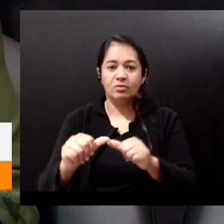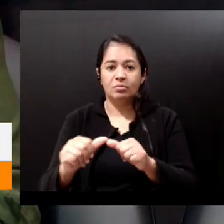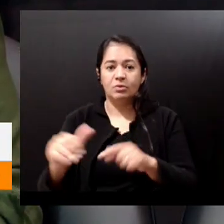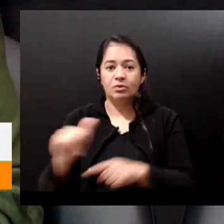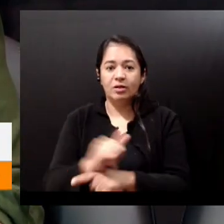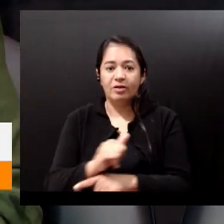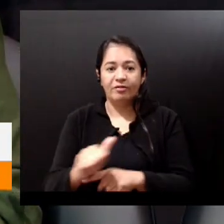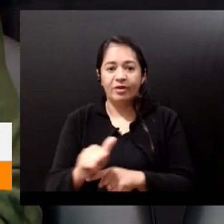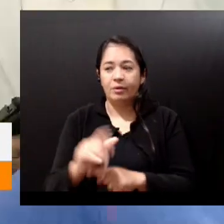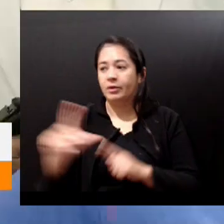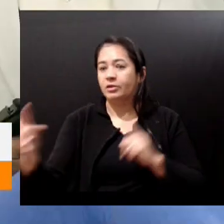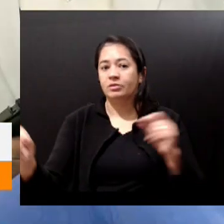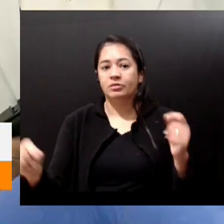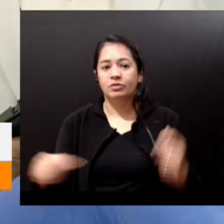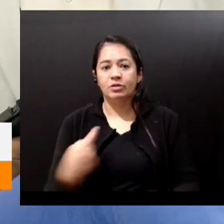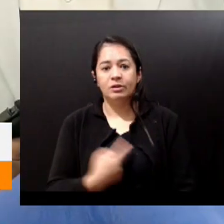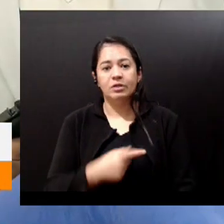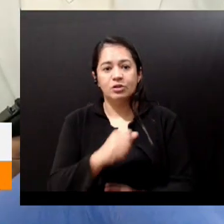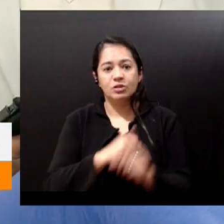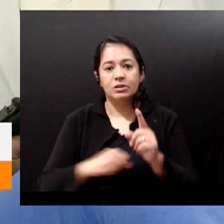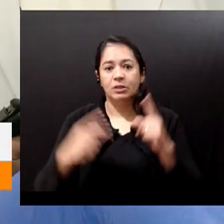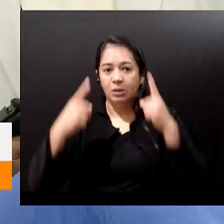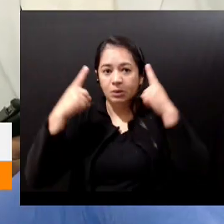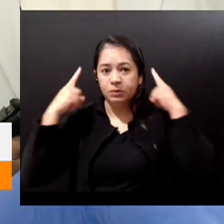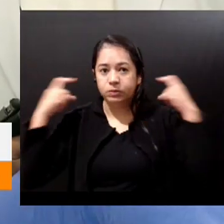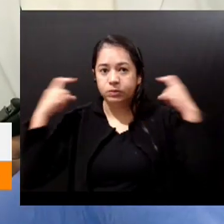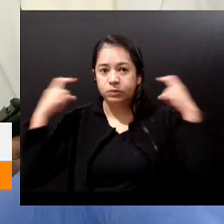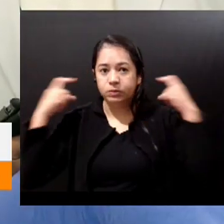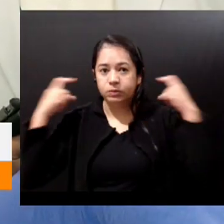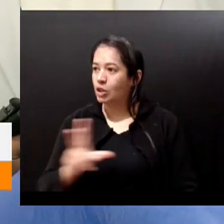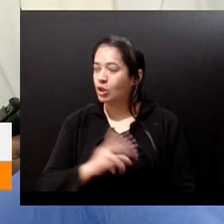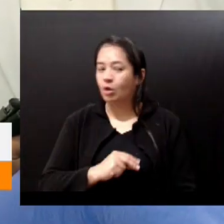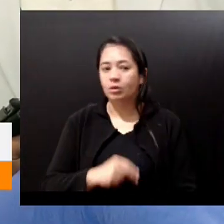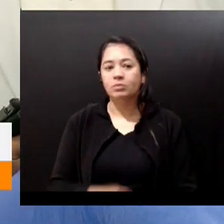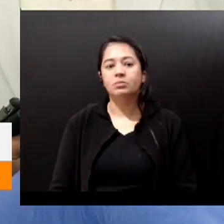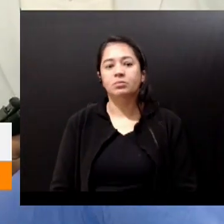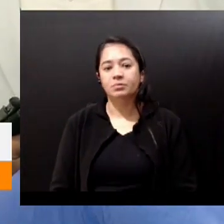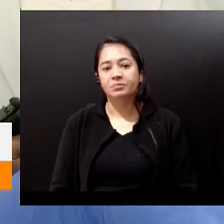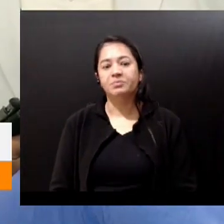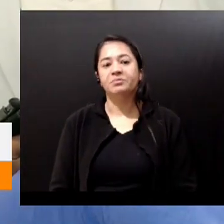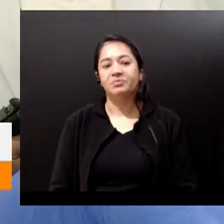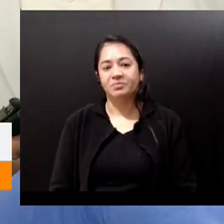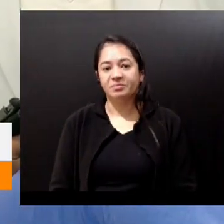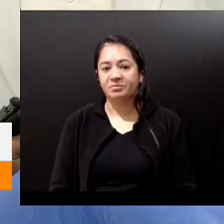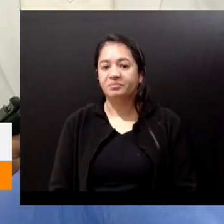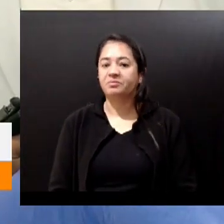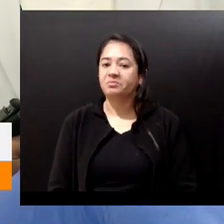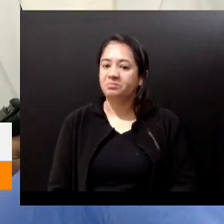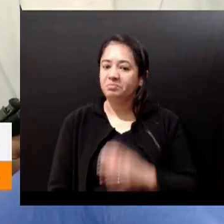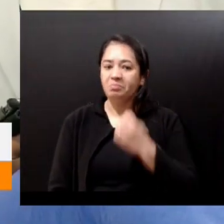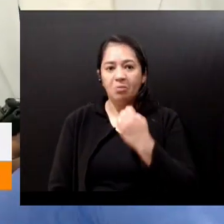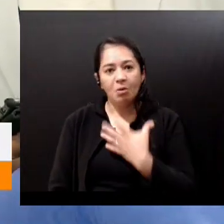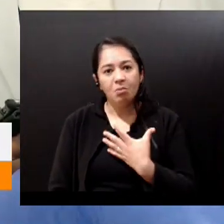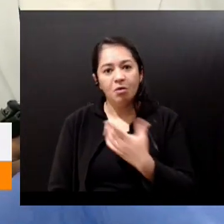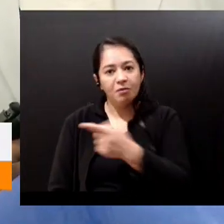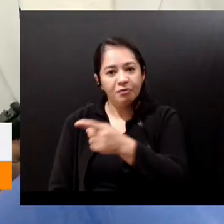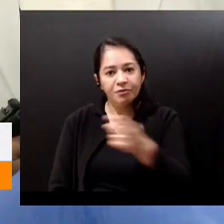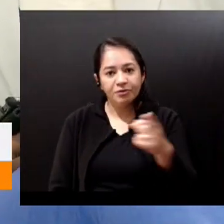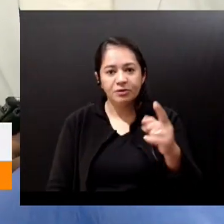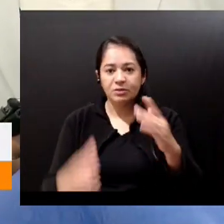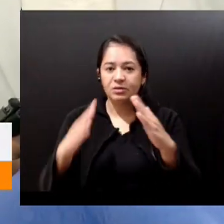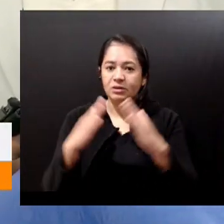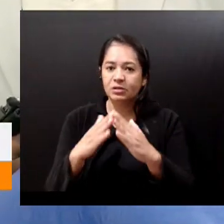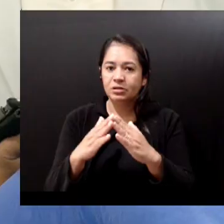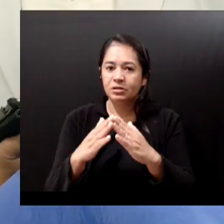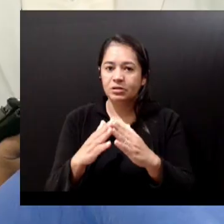barulhenta. Olha, isso interessante, né, Samara? Exatamente. Isso aí, muito bom, gente. Olha, você de casa, a produção tá me avisando que a